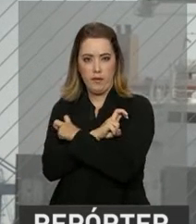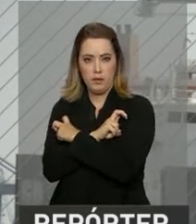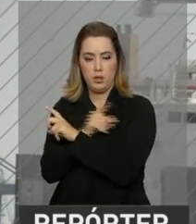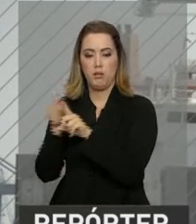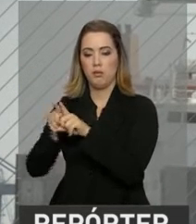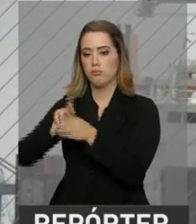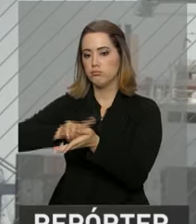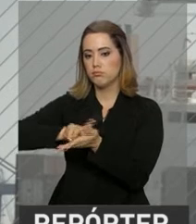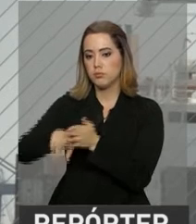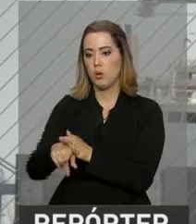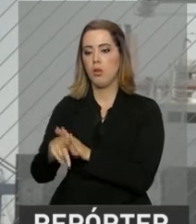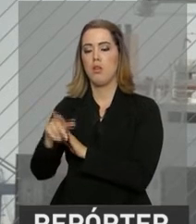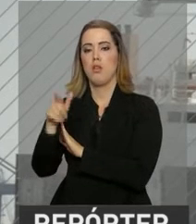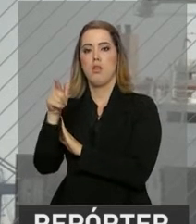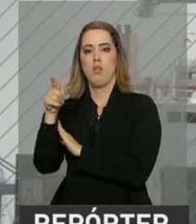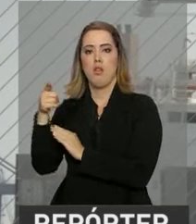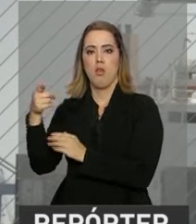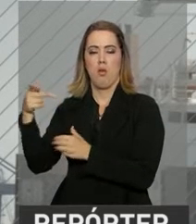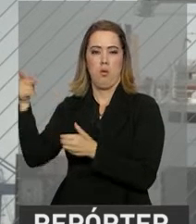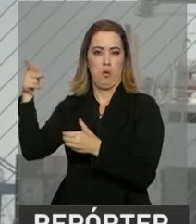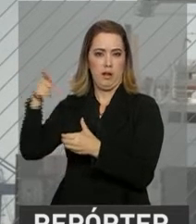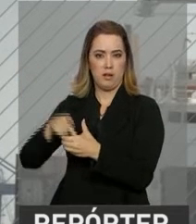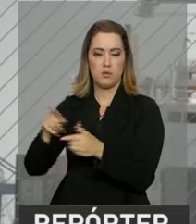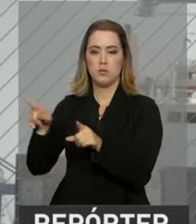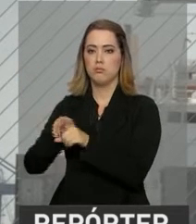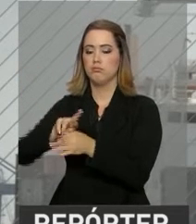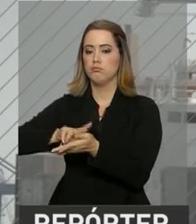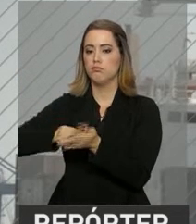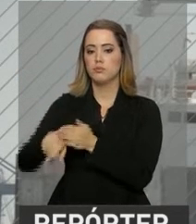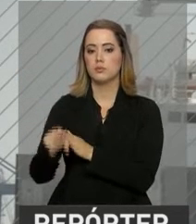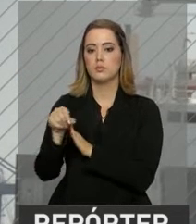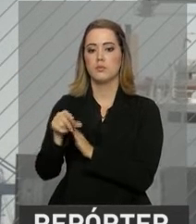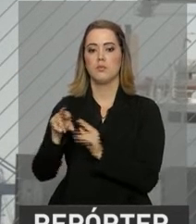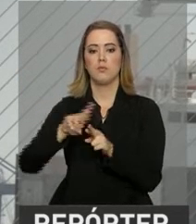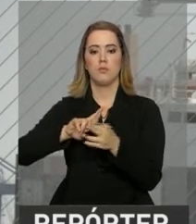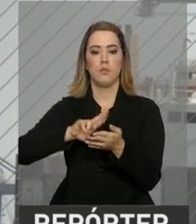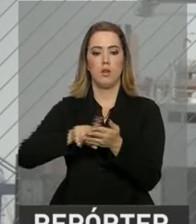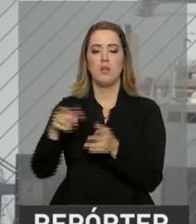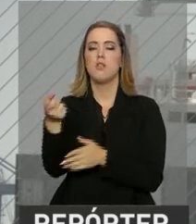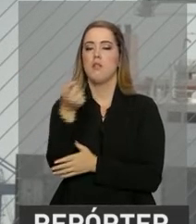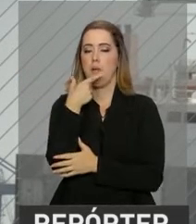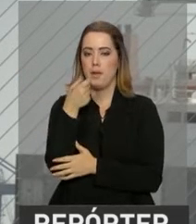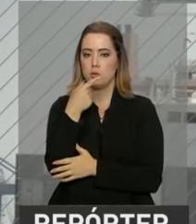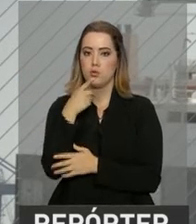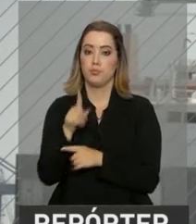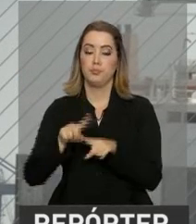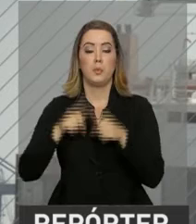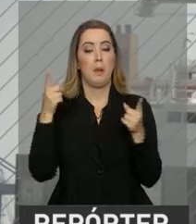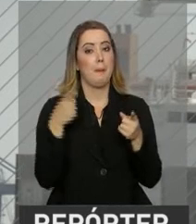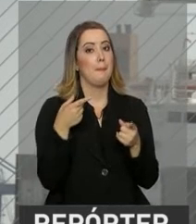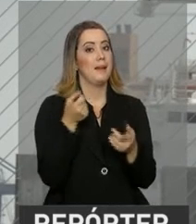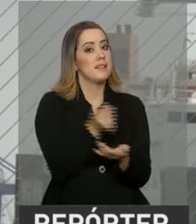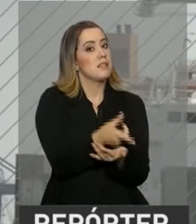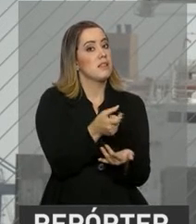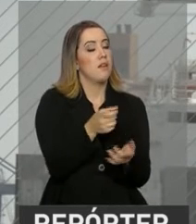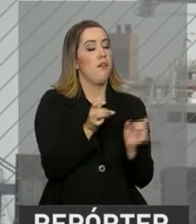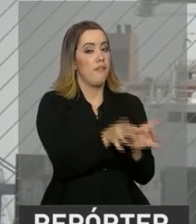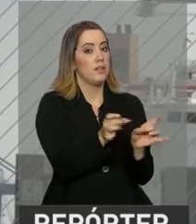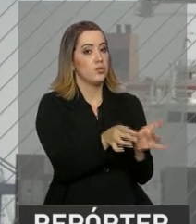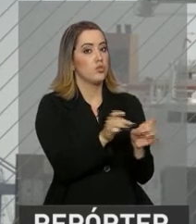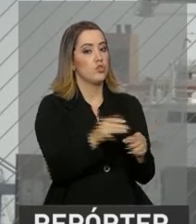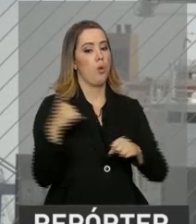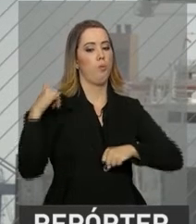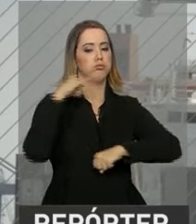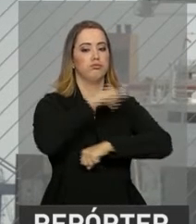gasolina produtos químicos para adubo pesticidas medicamentos e exporta aviões petróleo